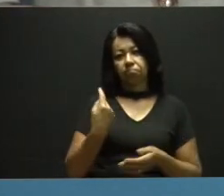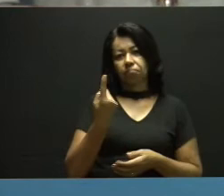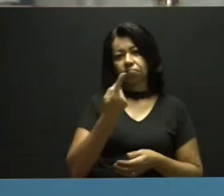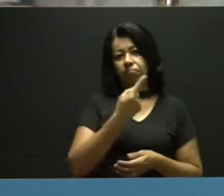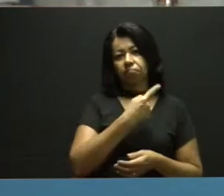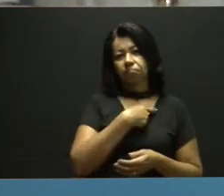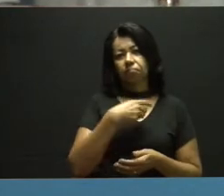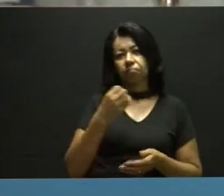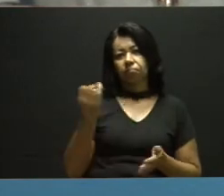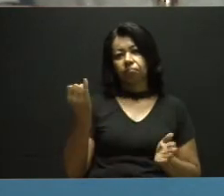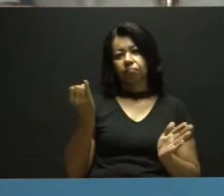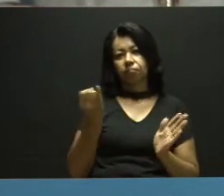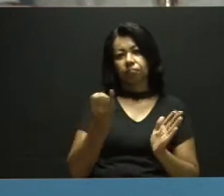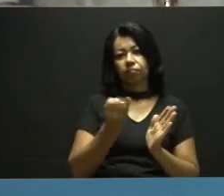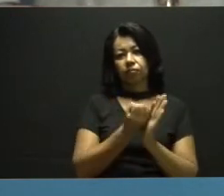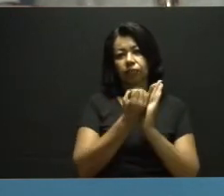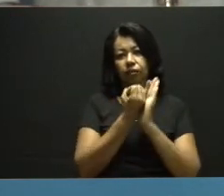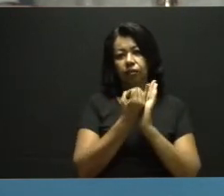e de